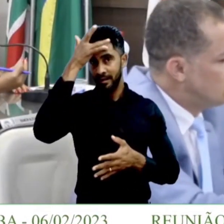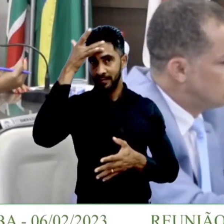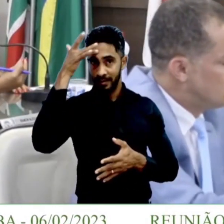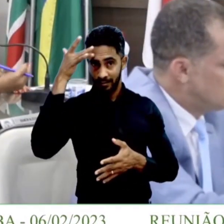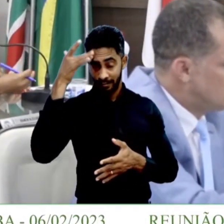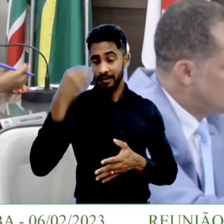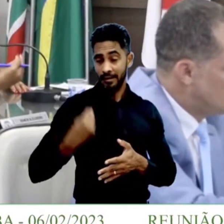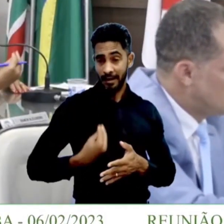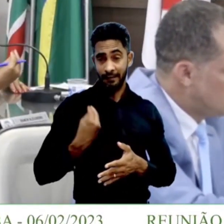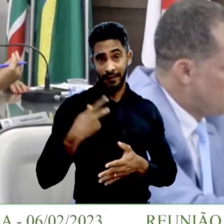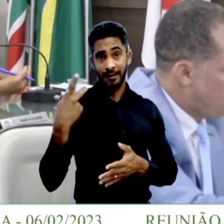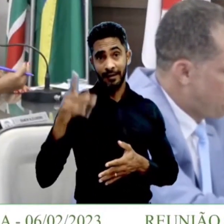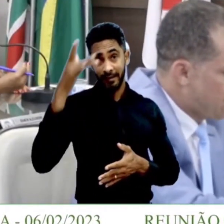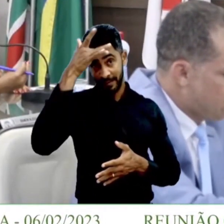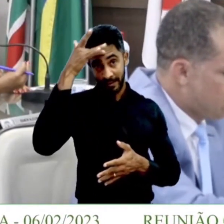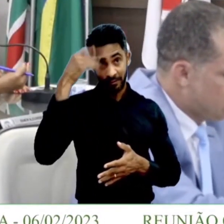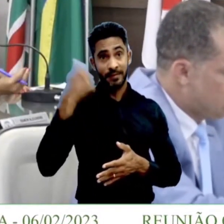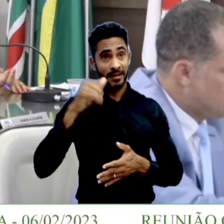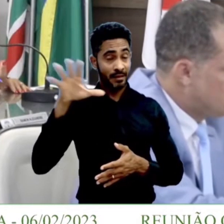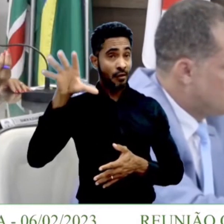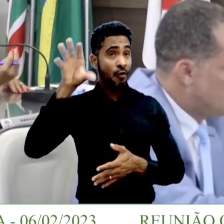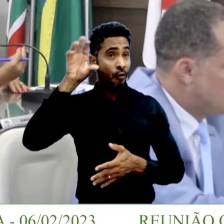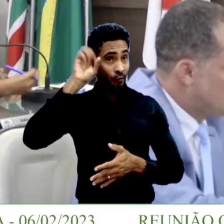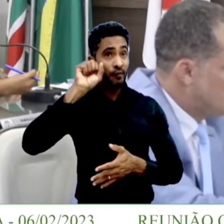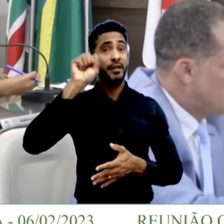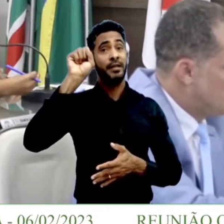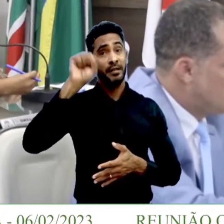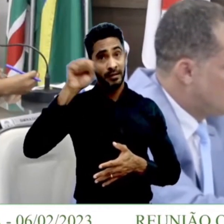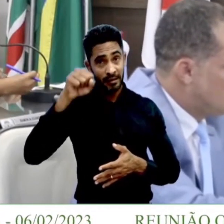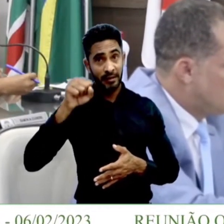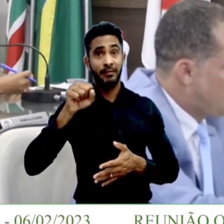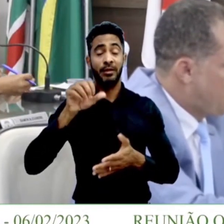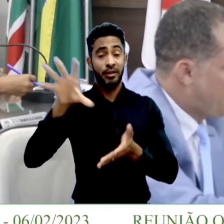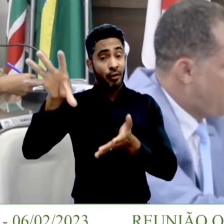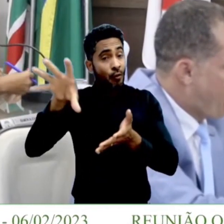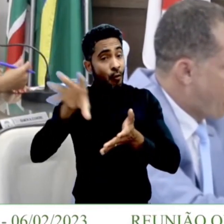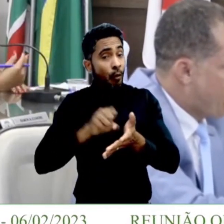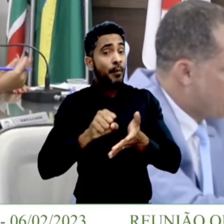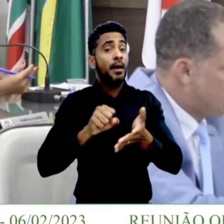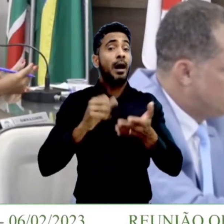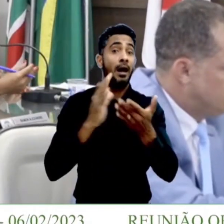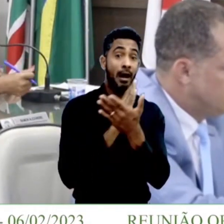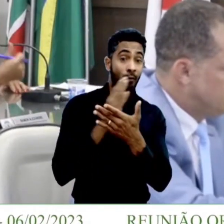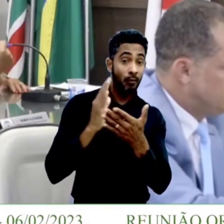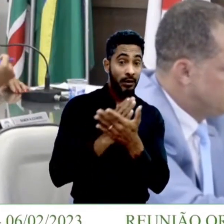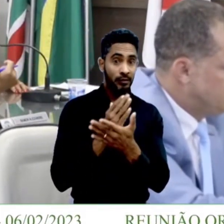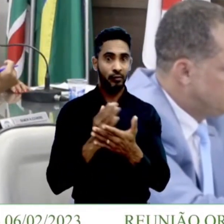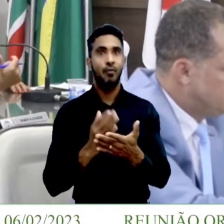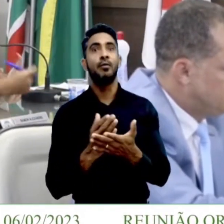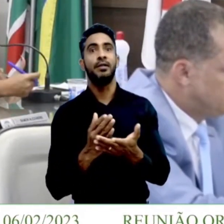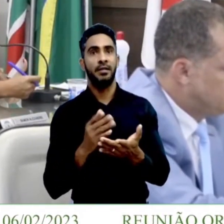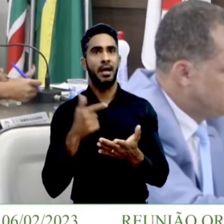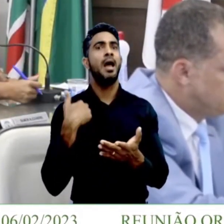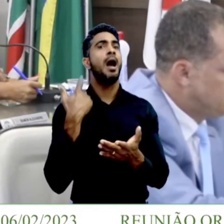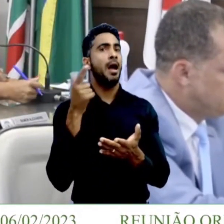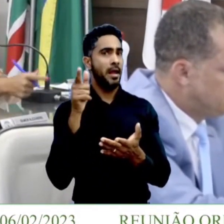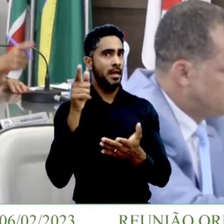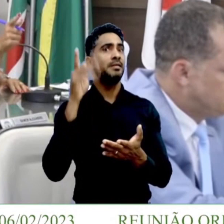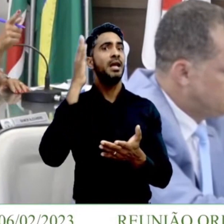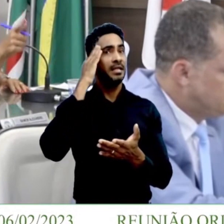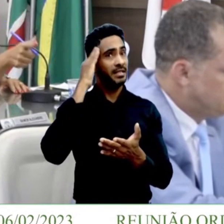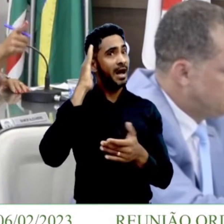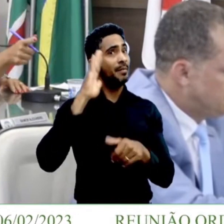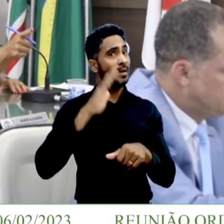vida deles. A gente tem que ouvir, sim, para a gente acatar algumas coisas. Lógico, nós não vamos acatar tudo, mas eles sabem muito mais do que